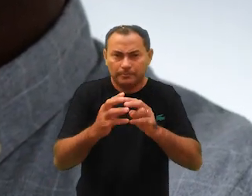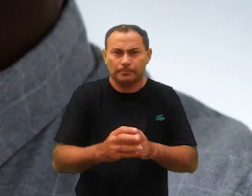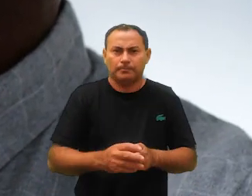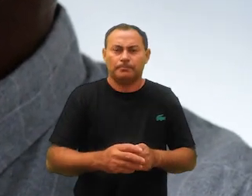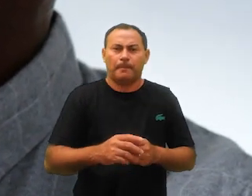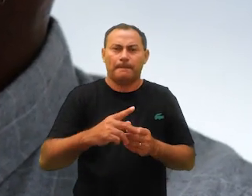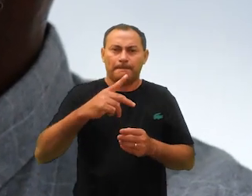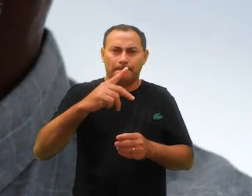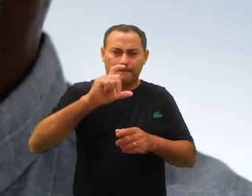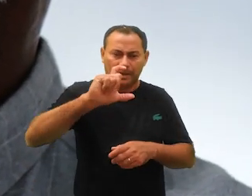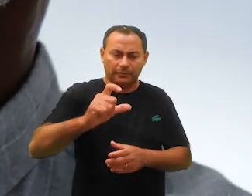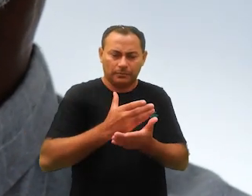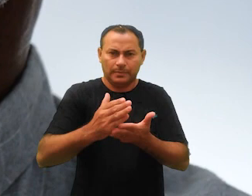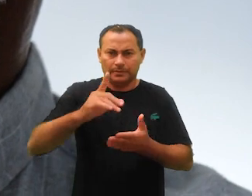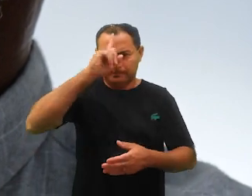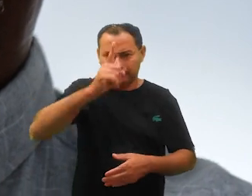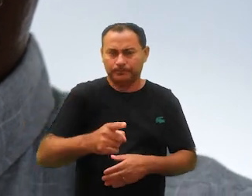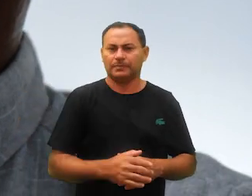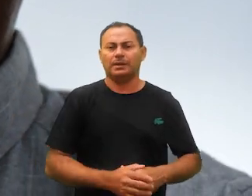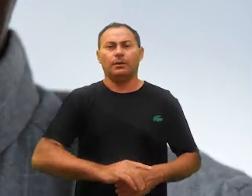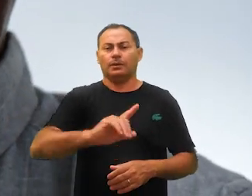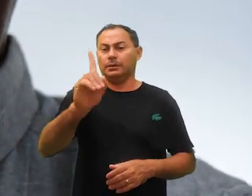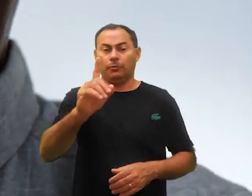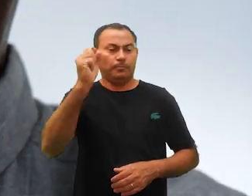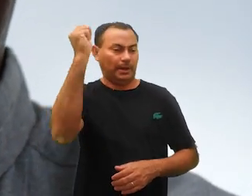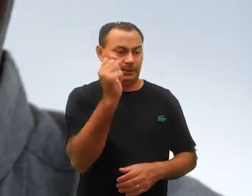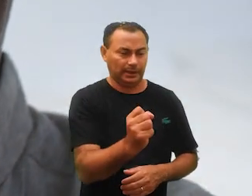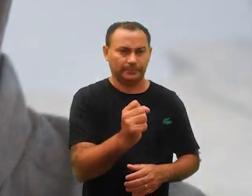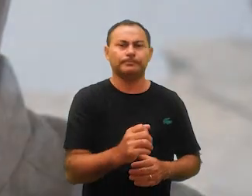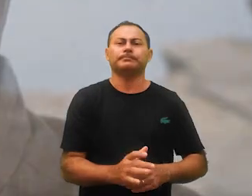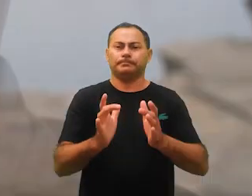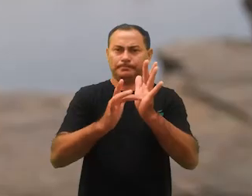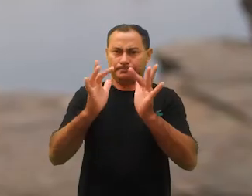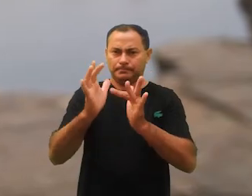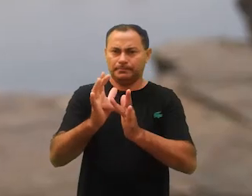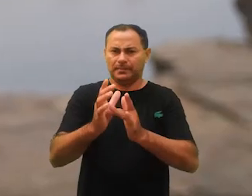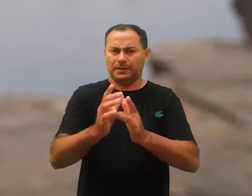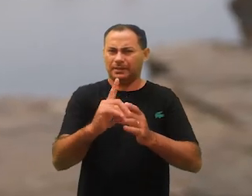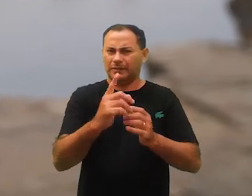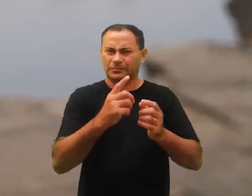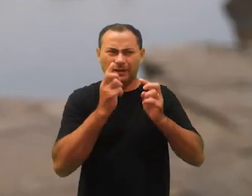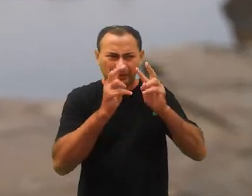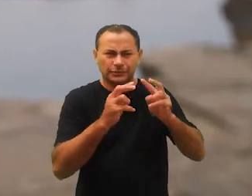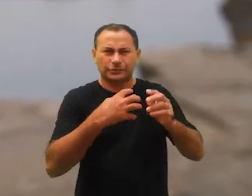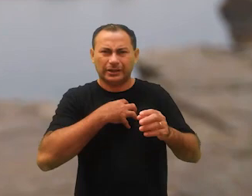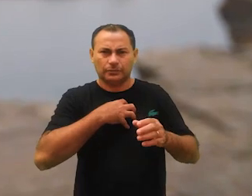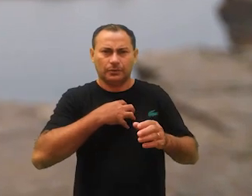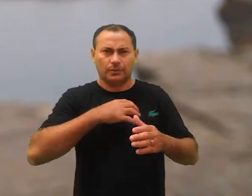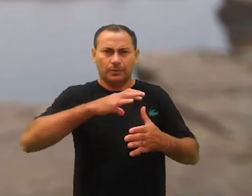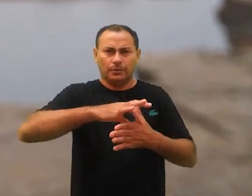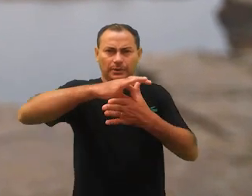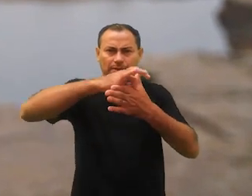vemos é um parágrafo que começa com o mandamento: não matarás. Jesus estava discordando da maneira como os